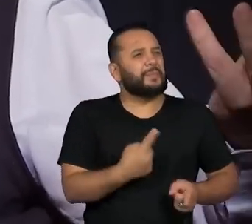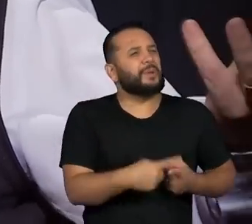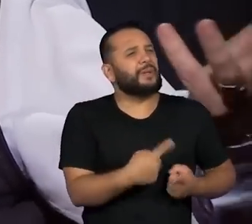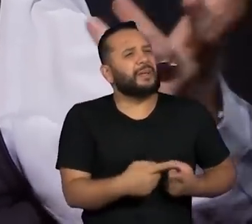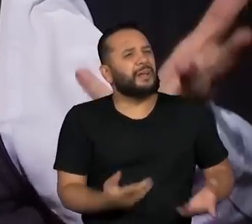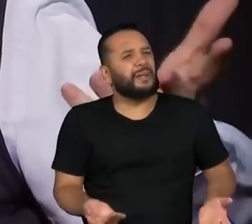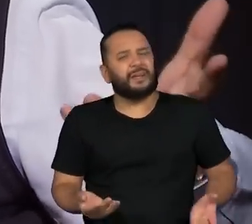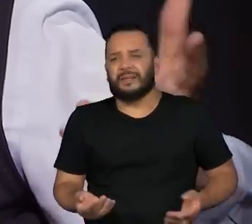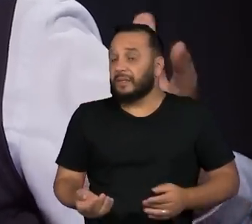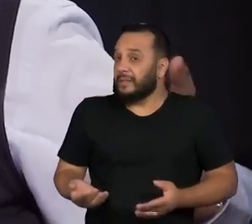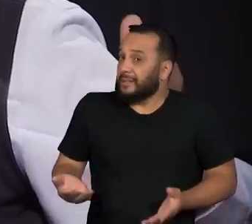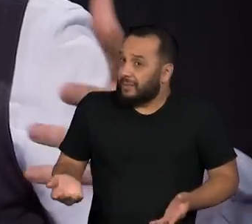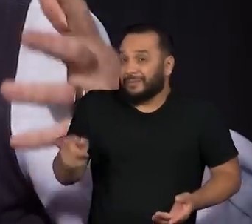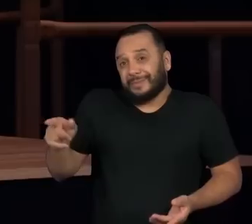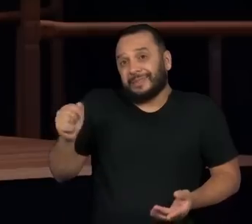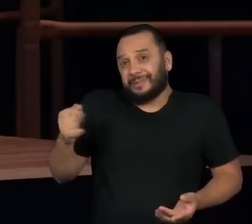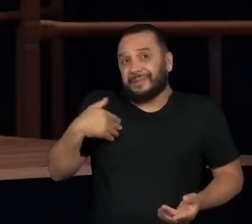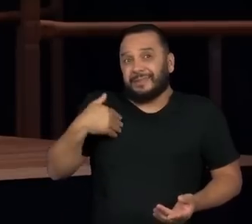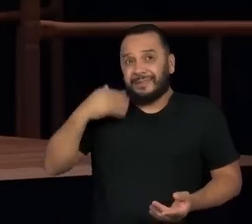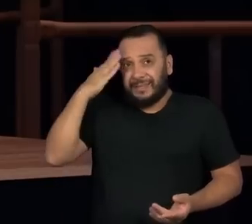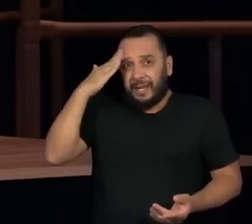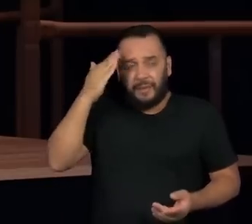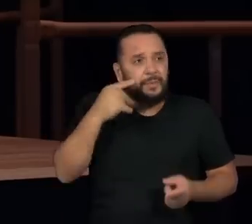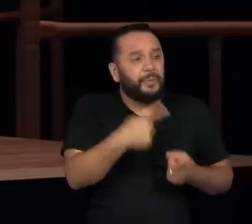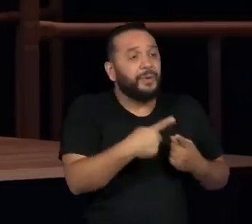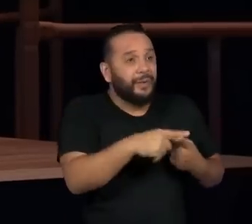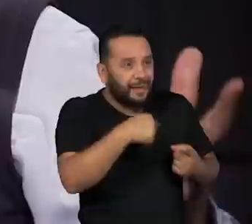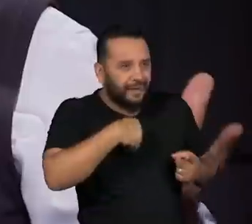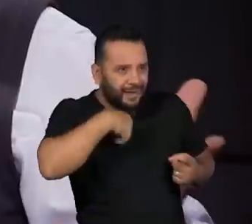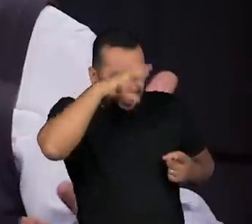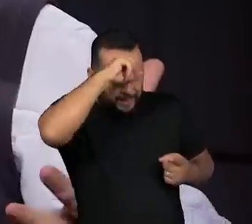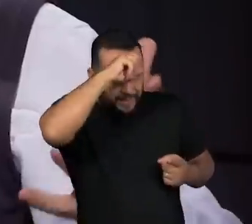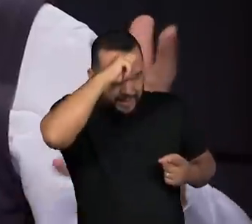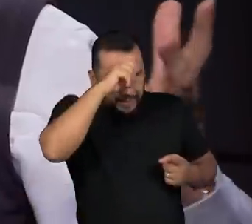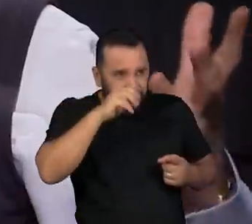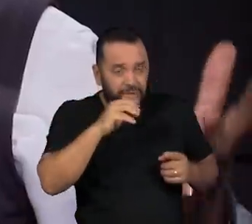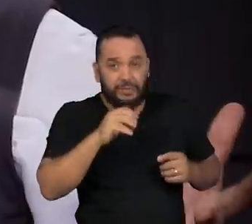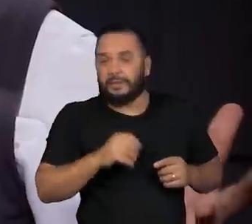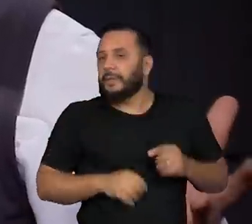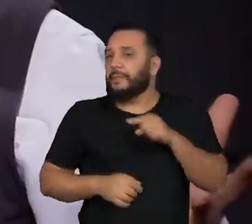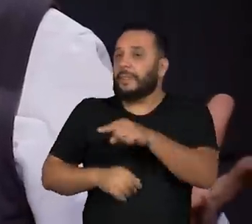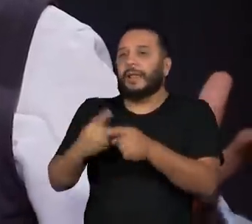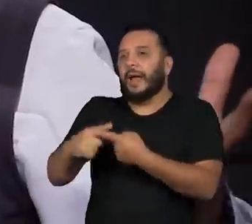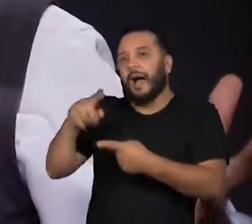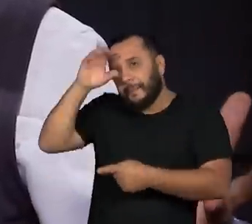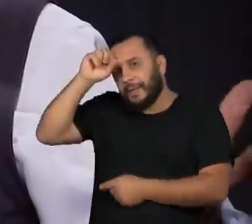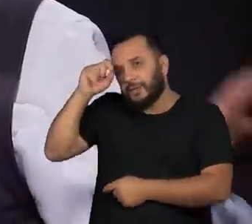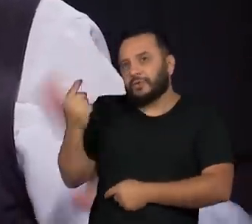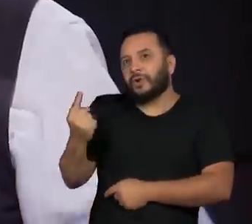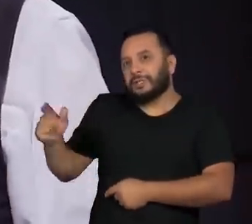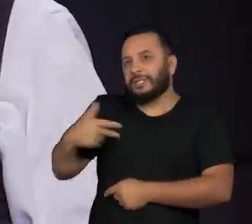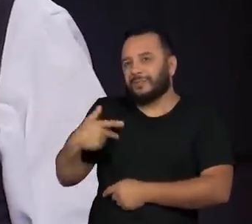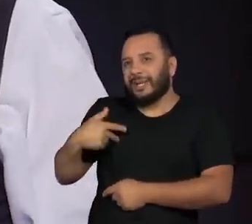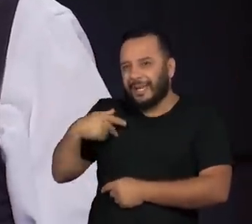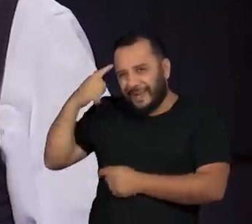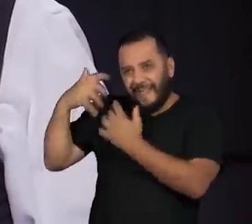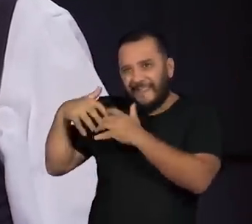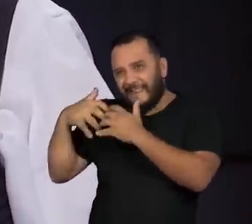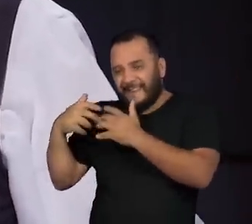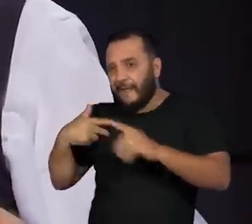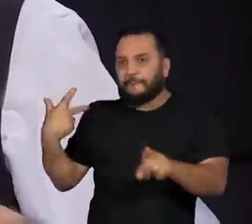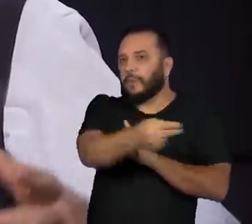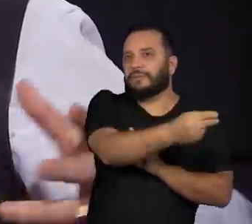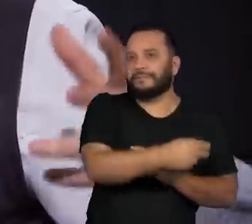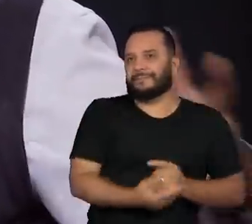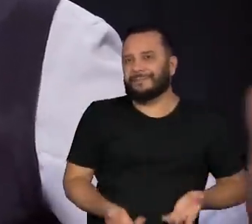você sabe esse é o ponto quer dizer computacional o que ele examinou o que ele aprendeu por conta própria ele ganha Então você vai dizer não qual é